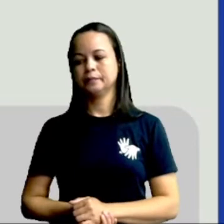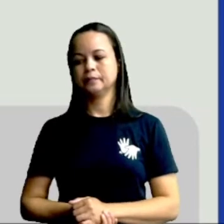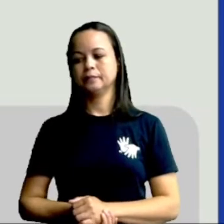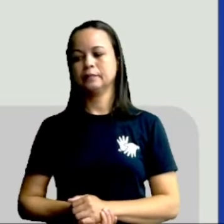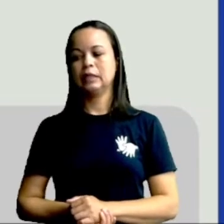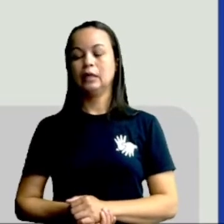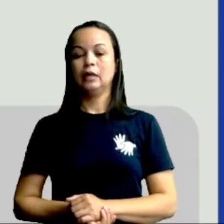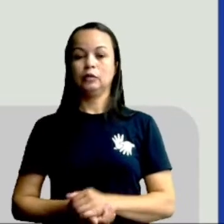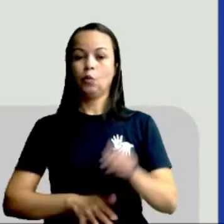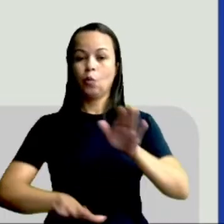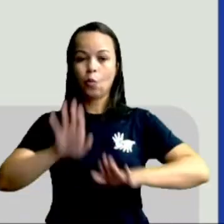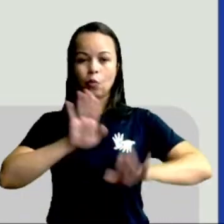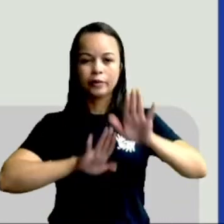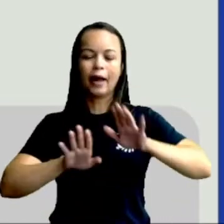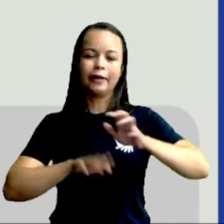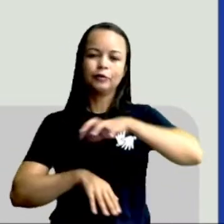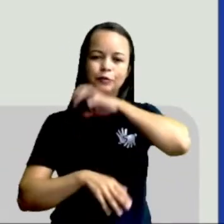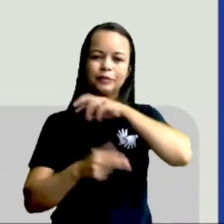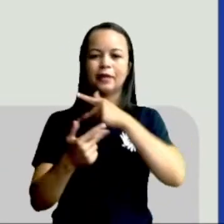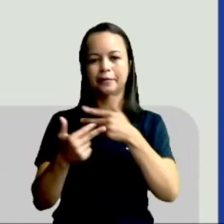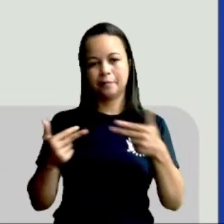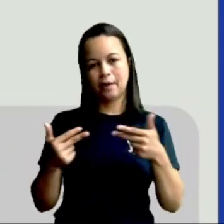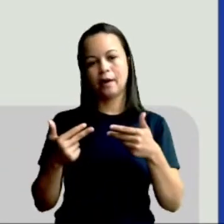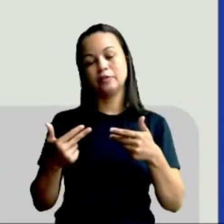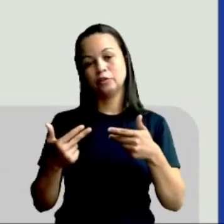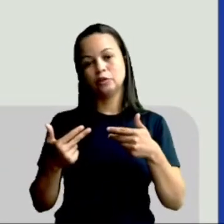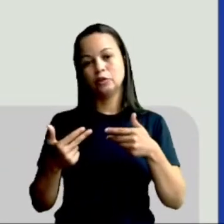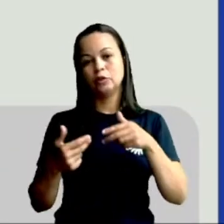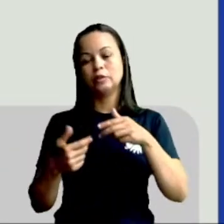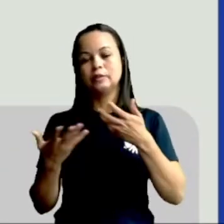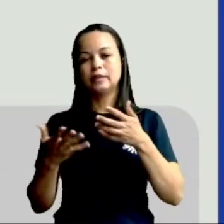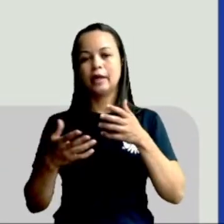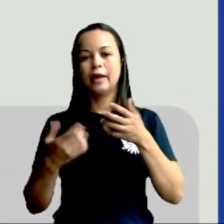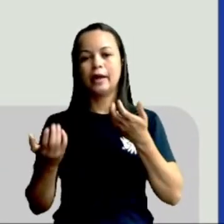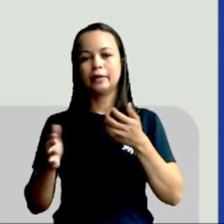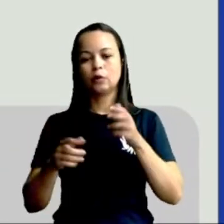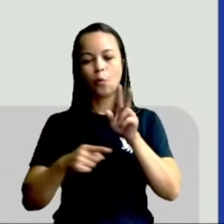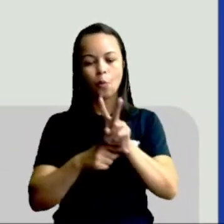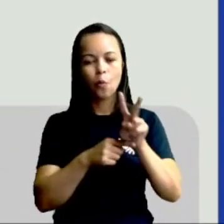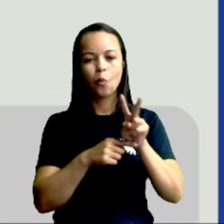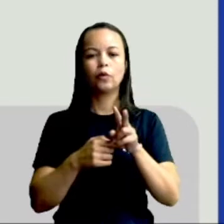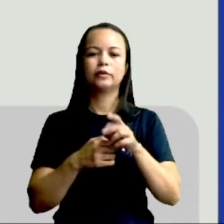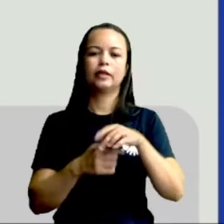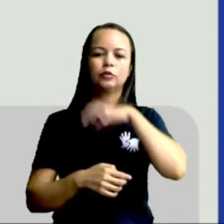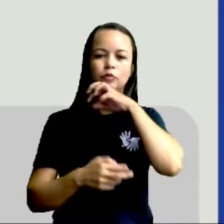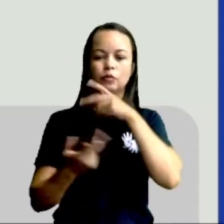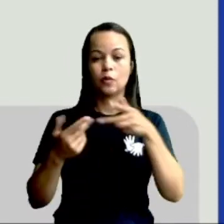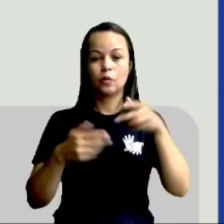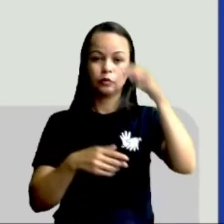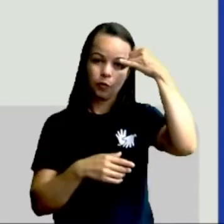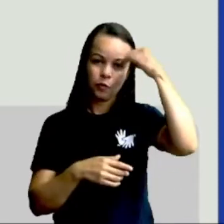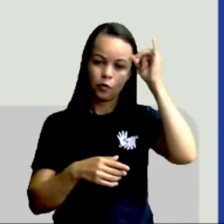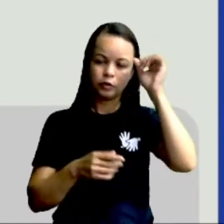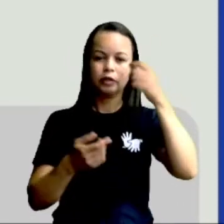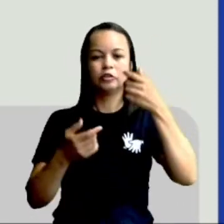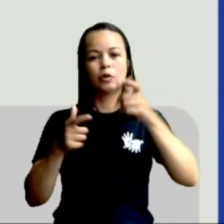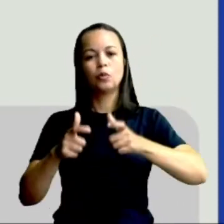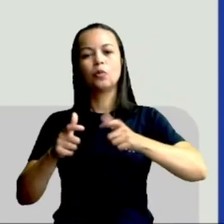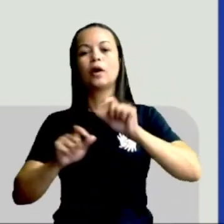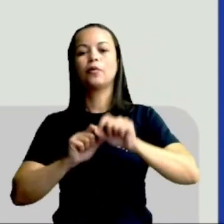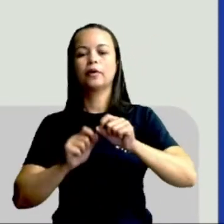Na pecuária, se cria principalmente o gado, né? Os maiores rebanhos bovinos estão na